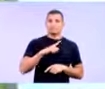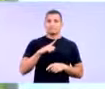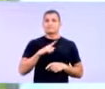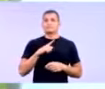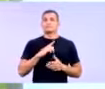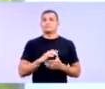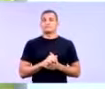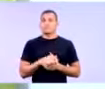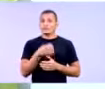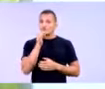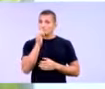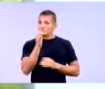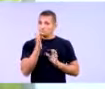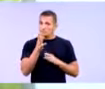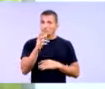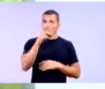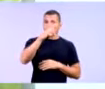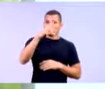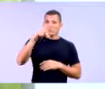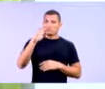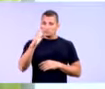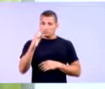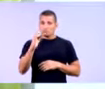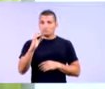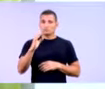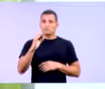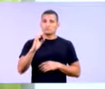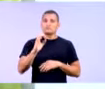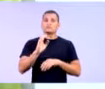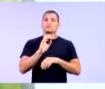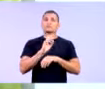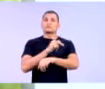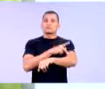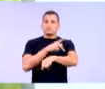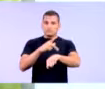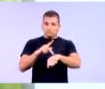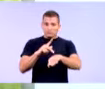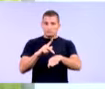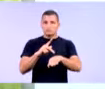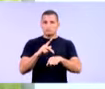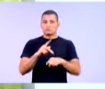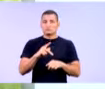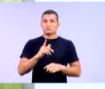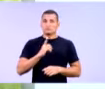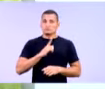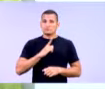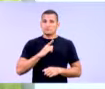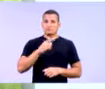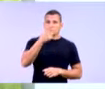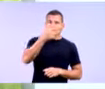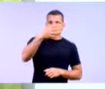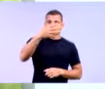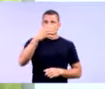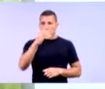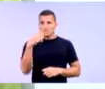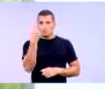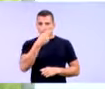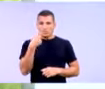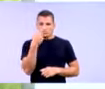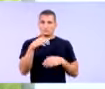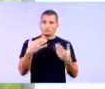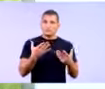vocês que, de acordo com o PPC do Instituto Federal, está previsto 240 horas. Então, o aluno ele tem